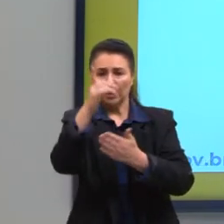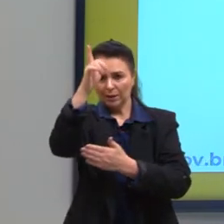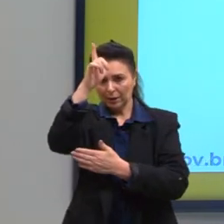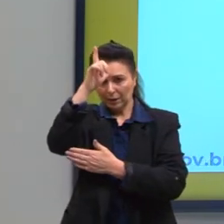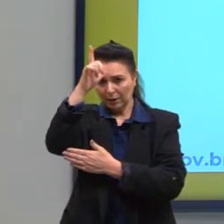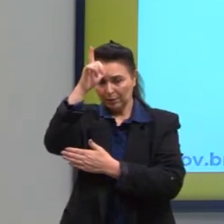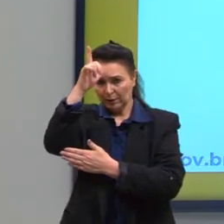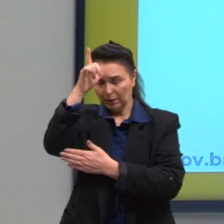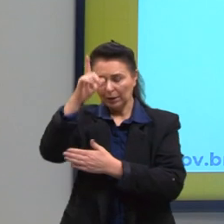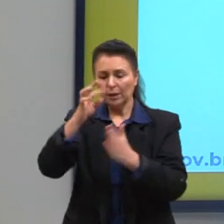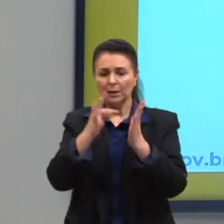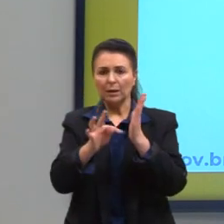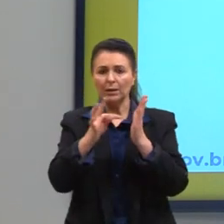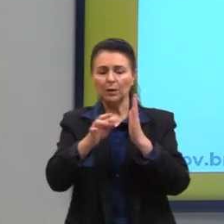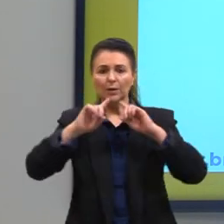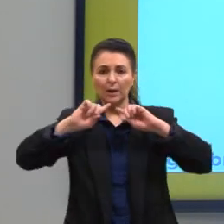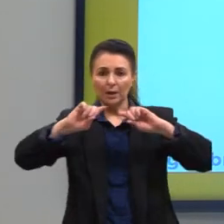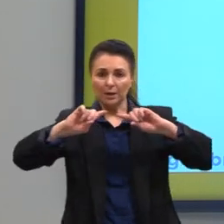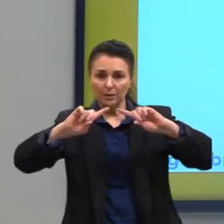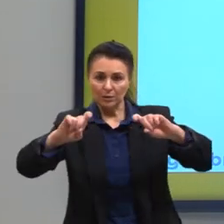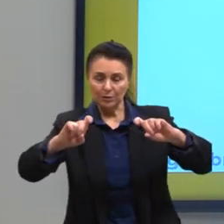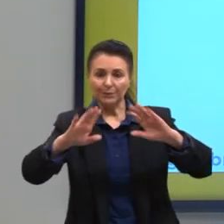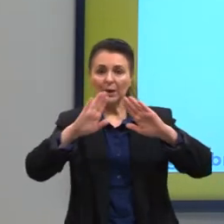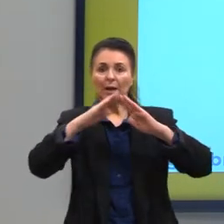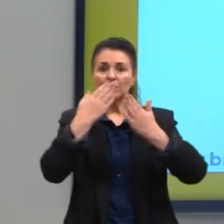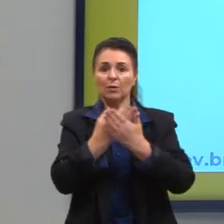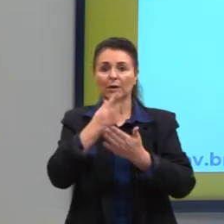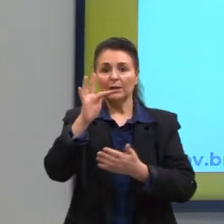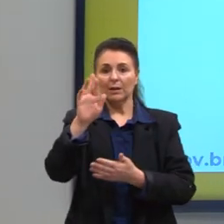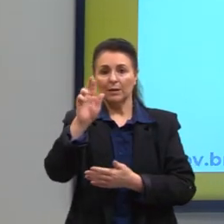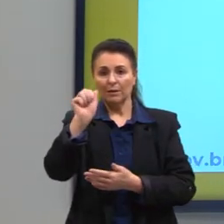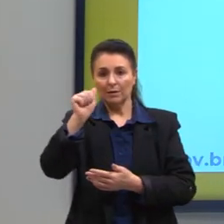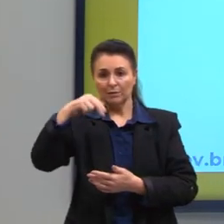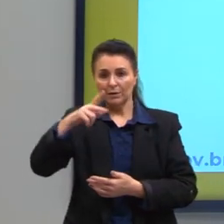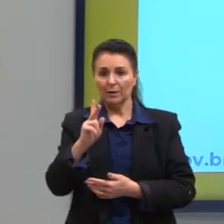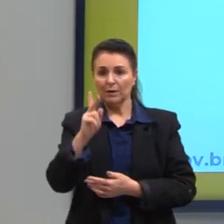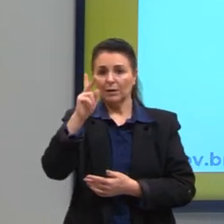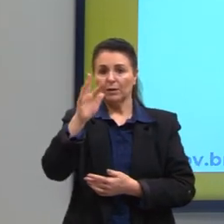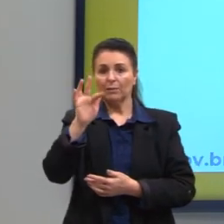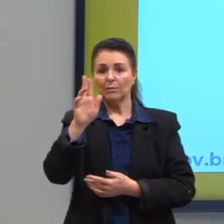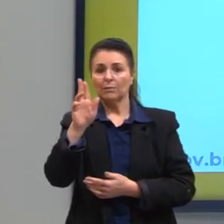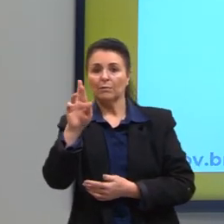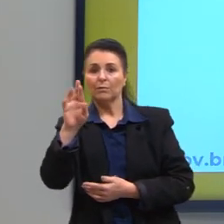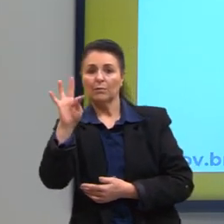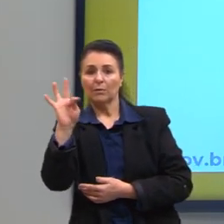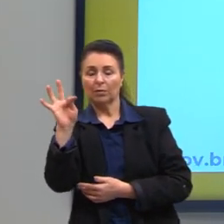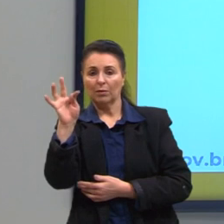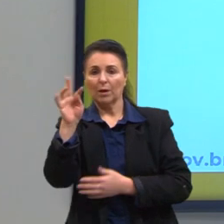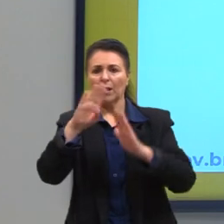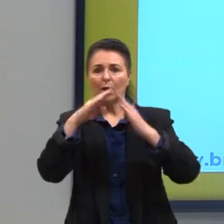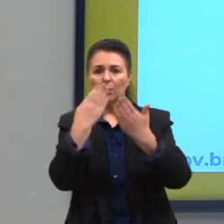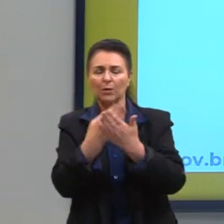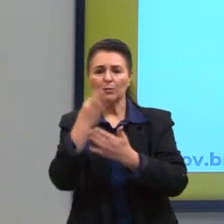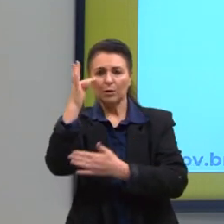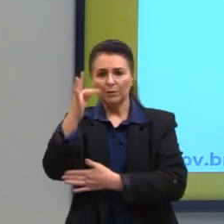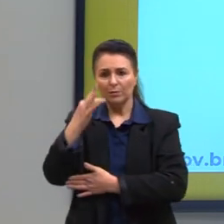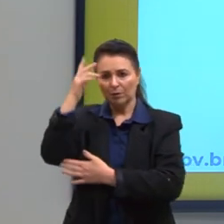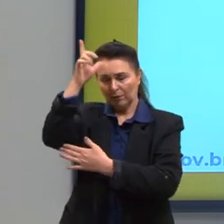uma escola chamada teoria crítica da escola de Frankfurt ela critica é muito ela surge ali depois da Primeira Guerra Mundial